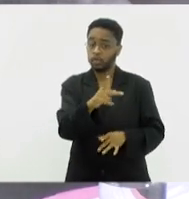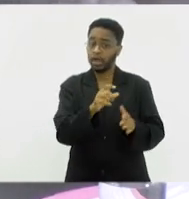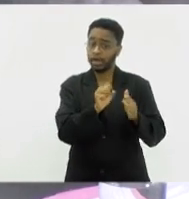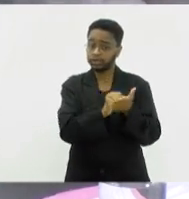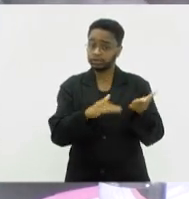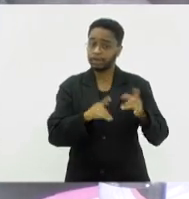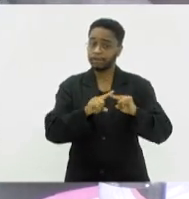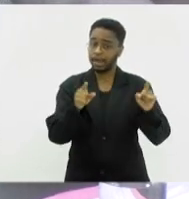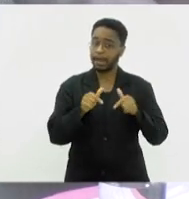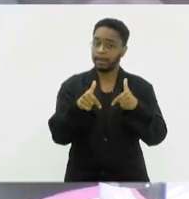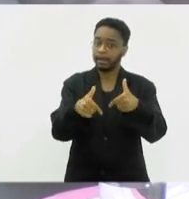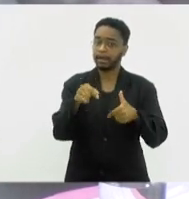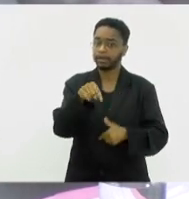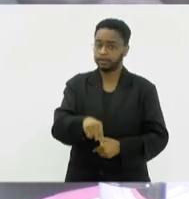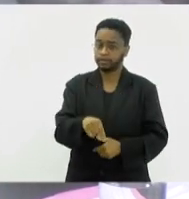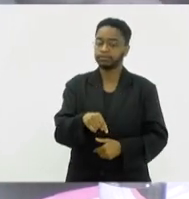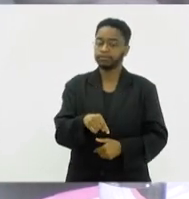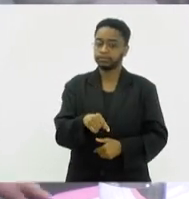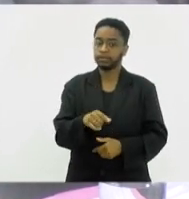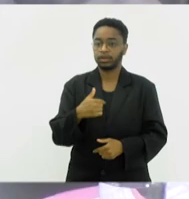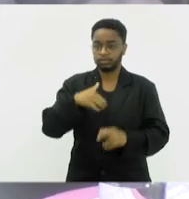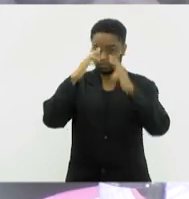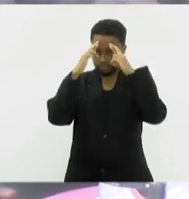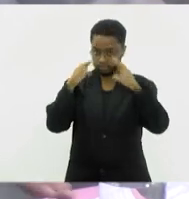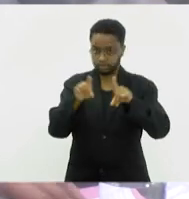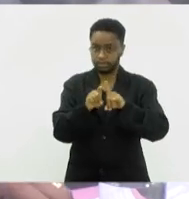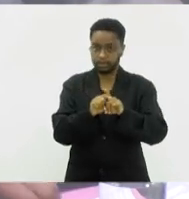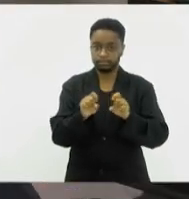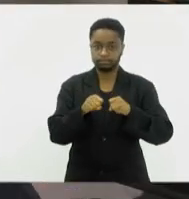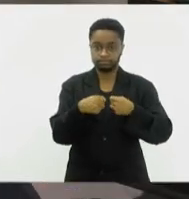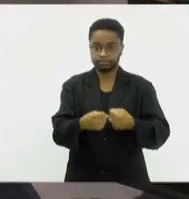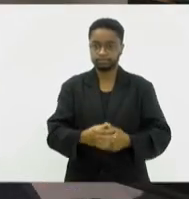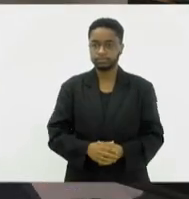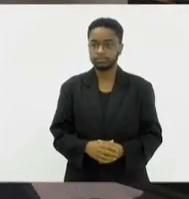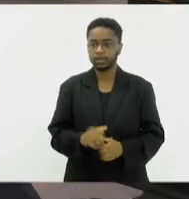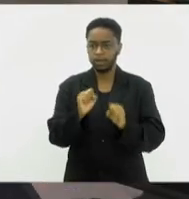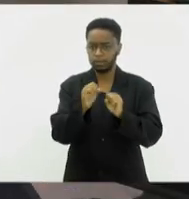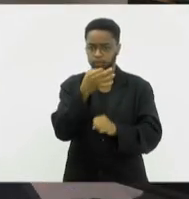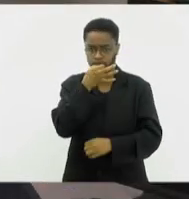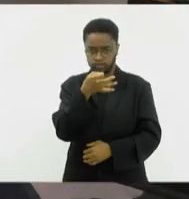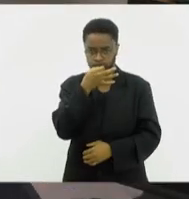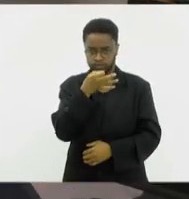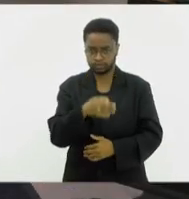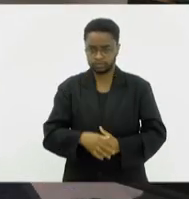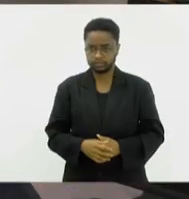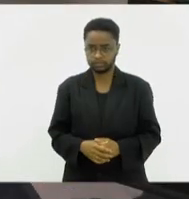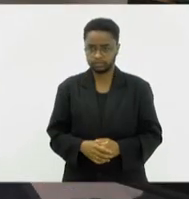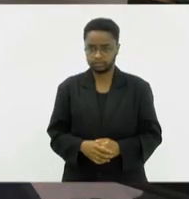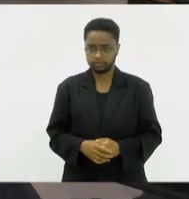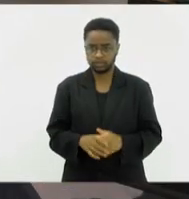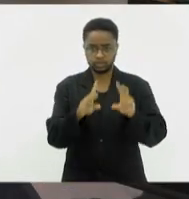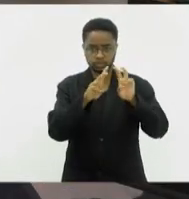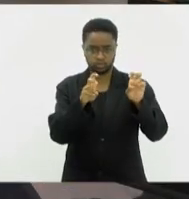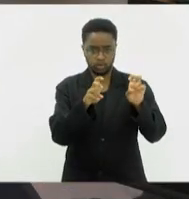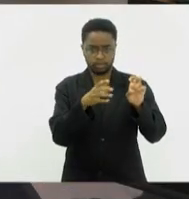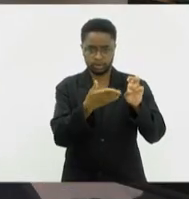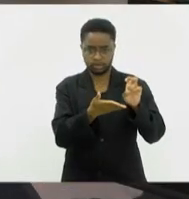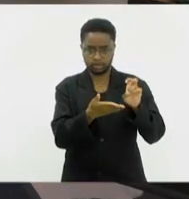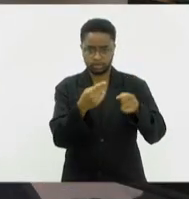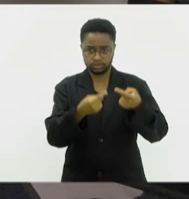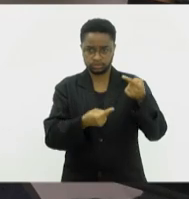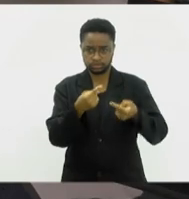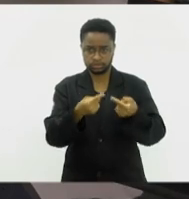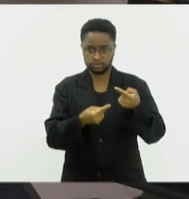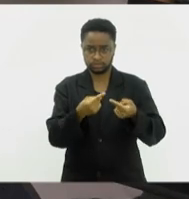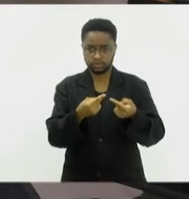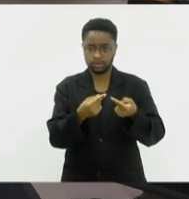defesa. Então, fica aqui o nosso respeito e o nosso reconhecimento a isso. Presidente, permite uma sugestão? É sobre o tema, senhora Fernanda? É sobre essa questão da